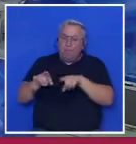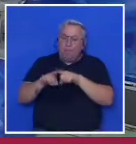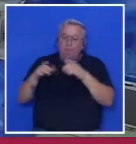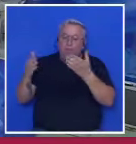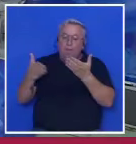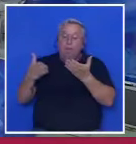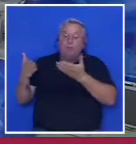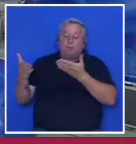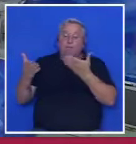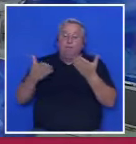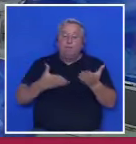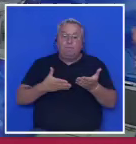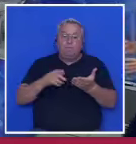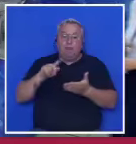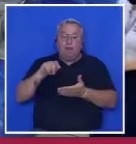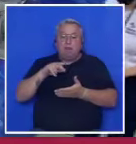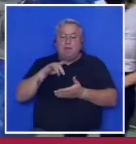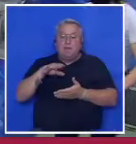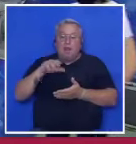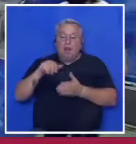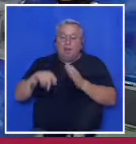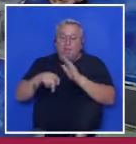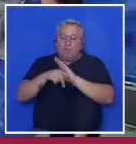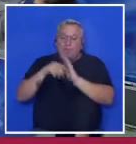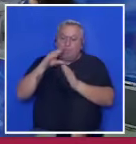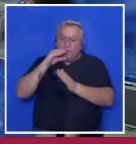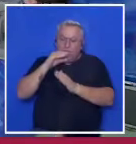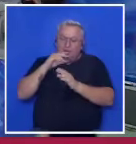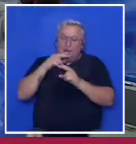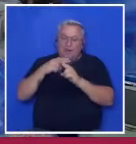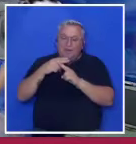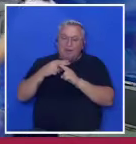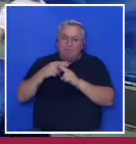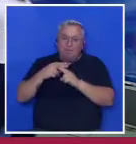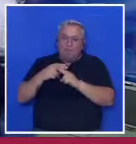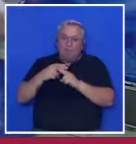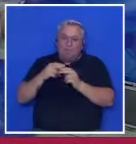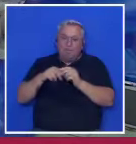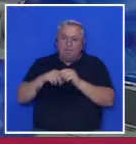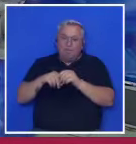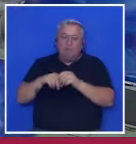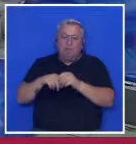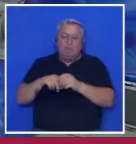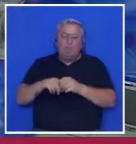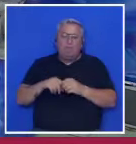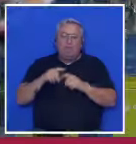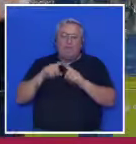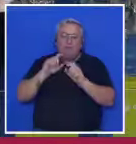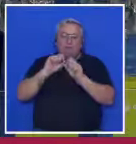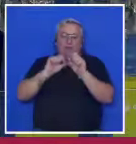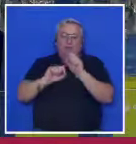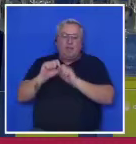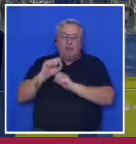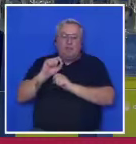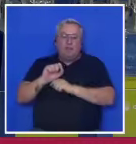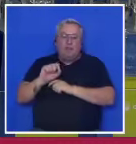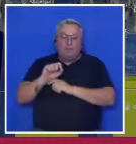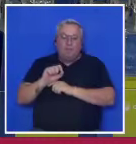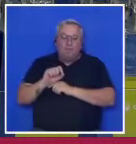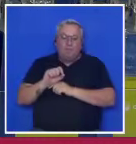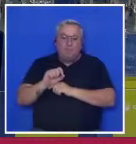quero convidar, então, a Graziella, funcionária da Caixa, e a nossa garota da sorte, Evelyn, para